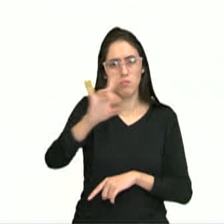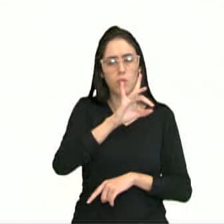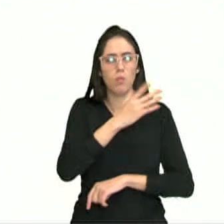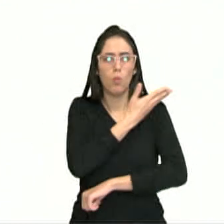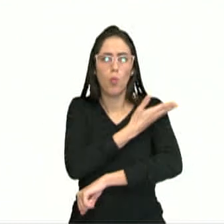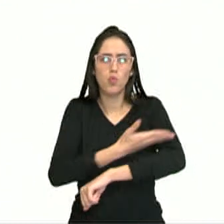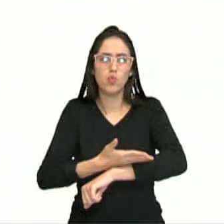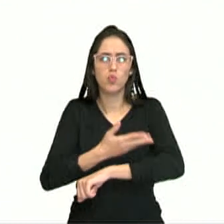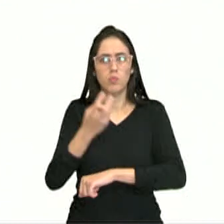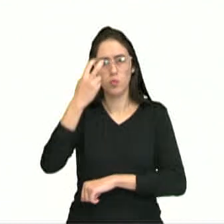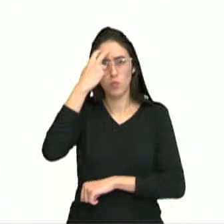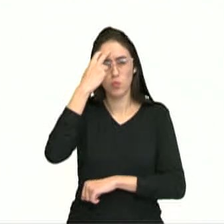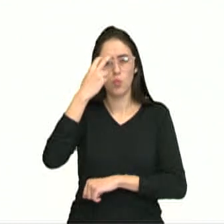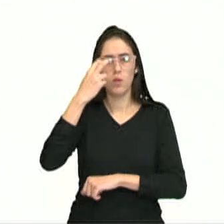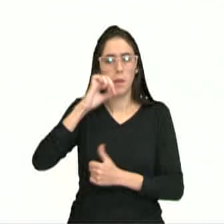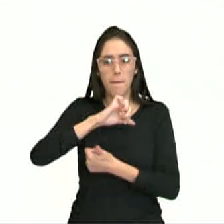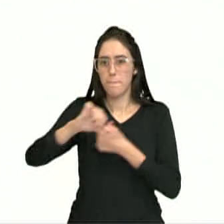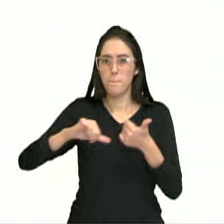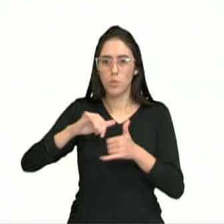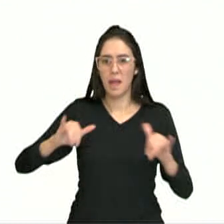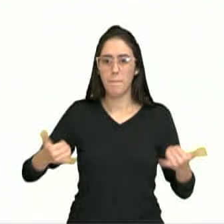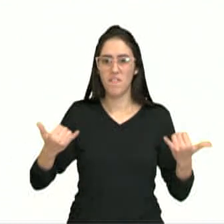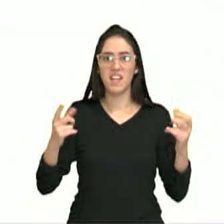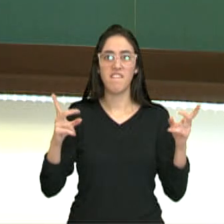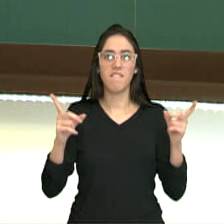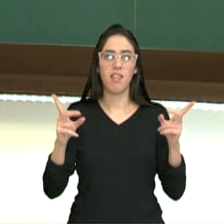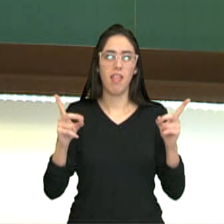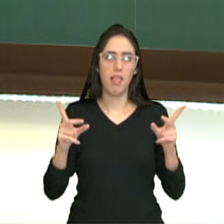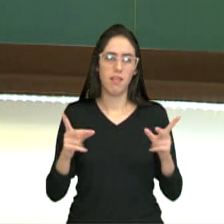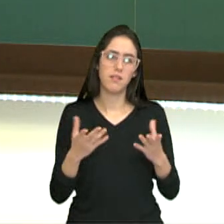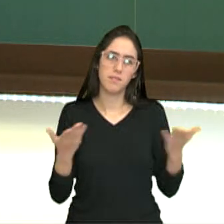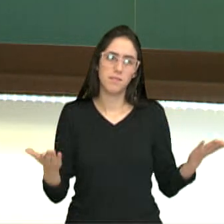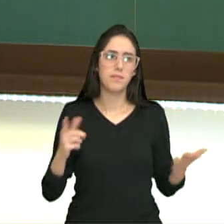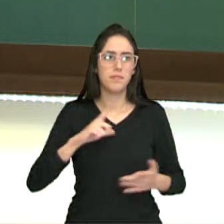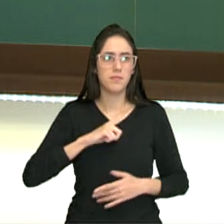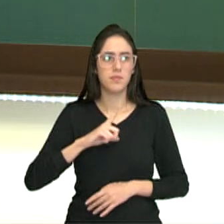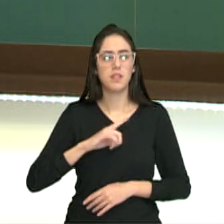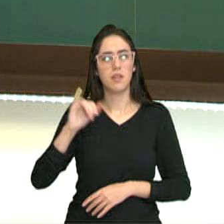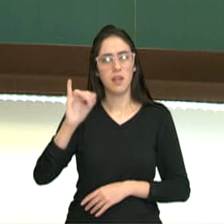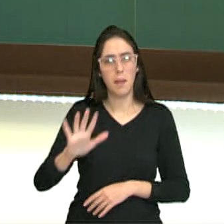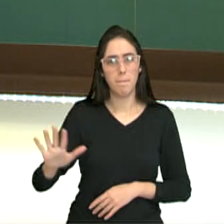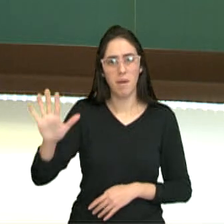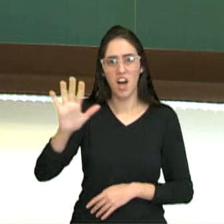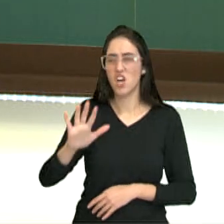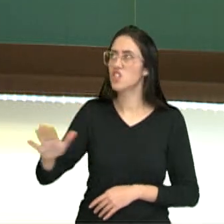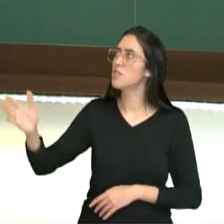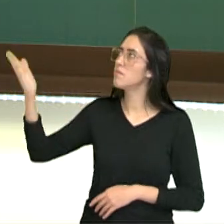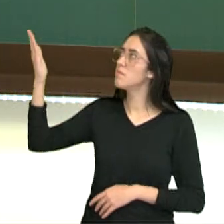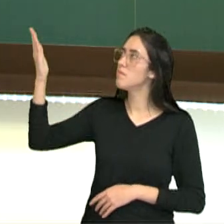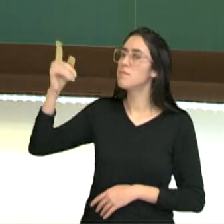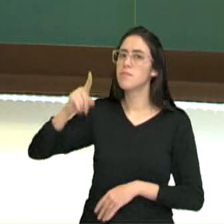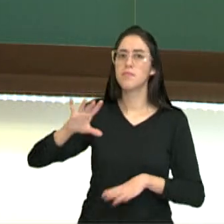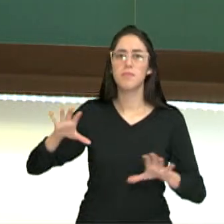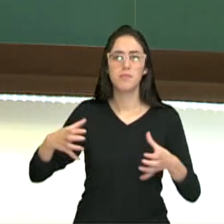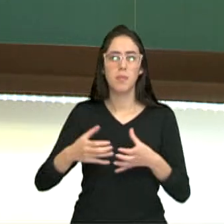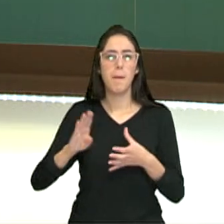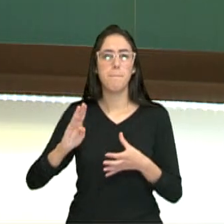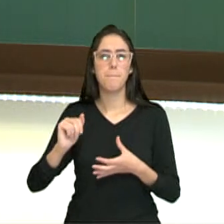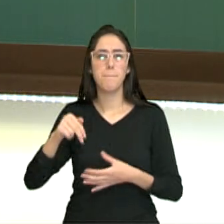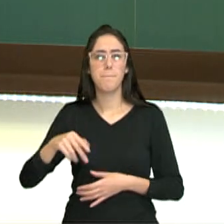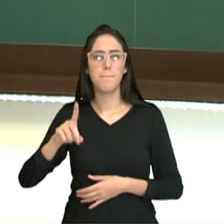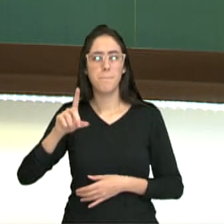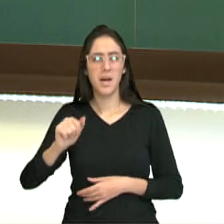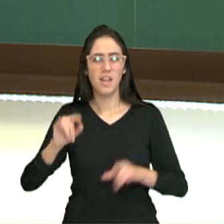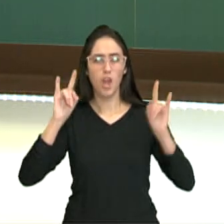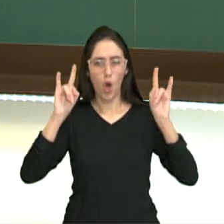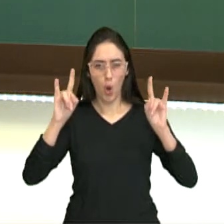em mercadorias. Então, aqui a gente vai ter uma imagem que se refere a uma banda famosa de rock,